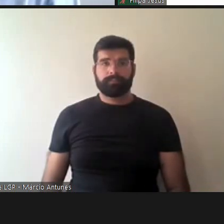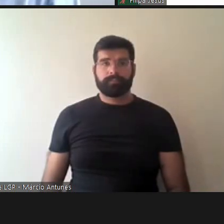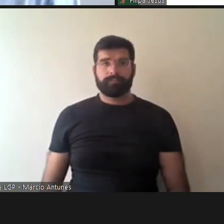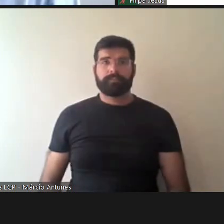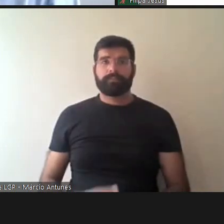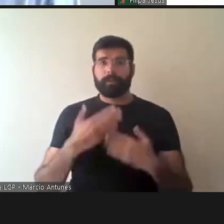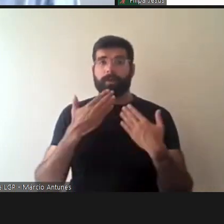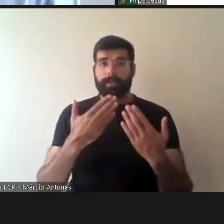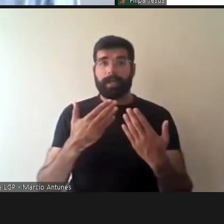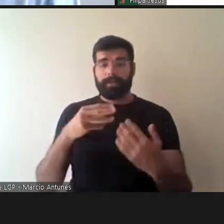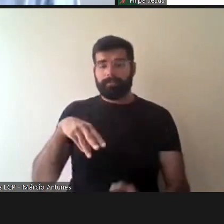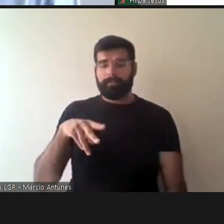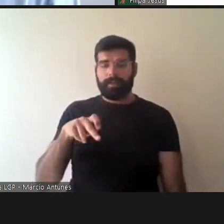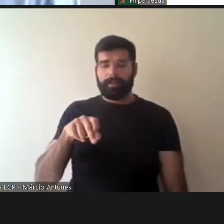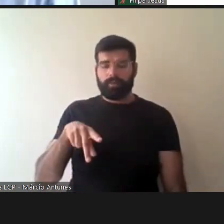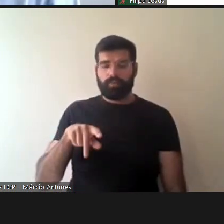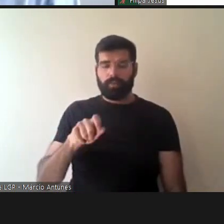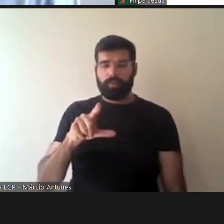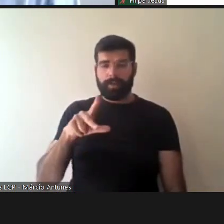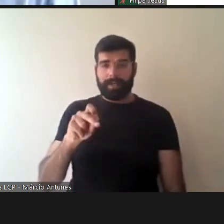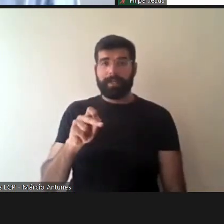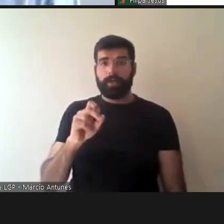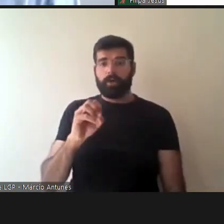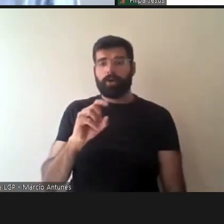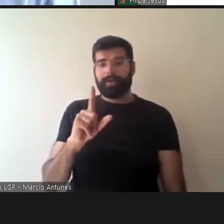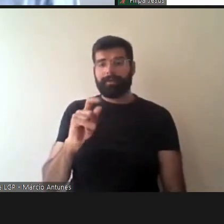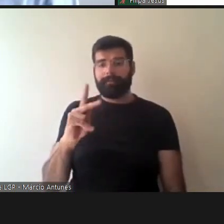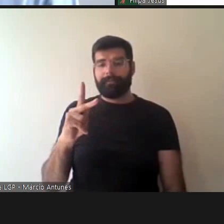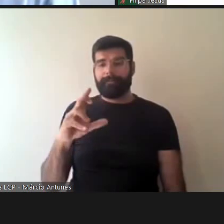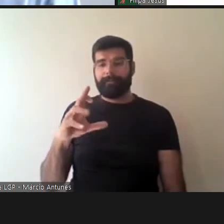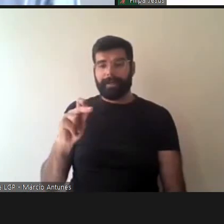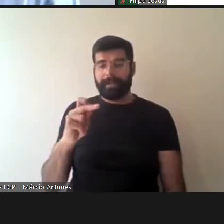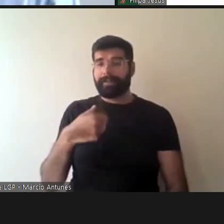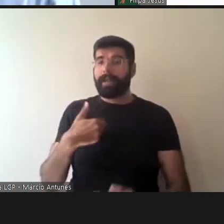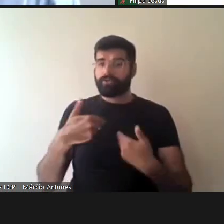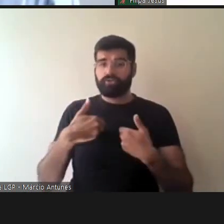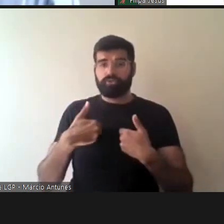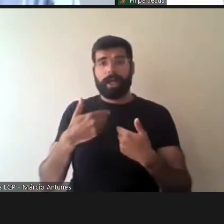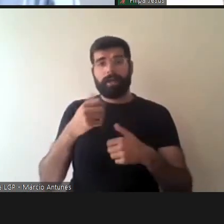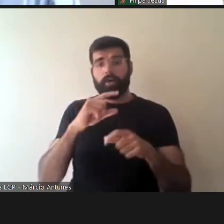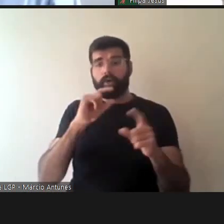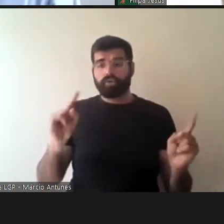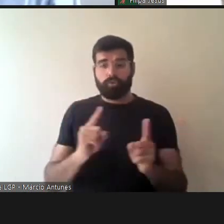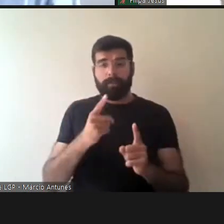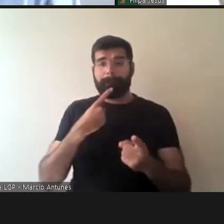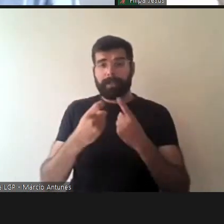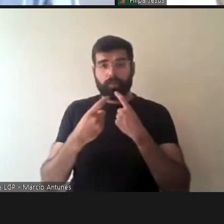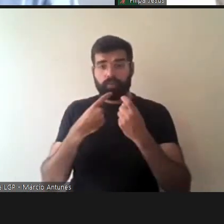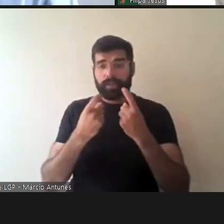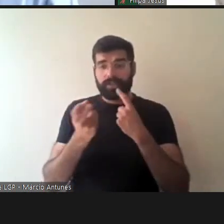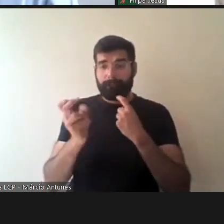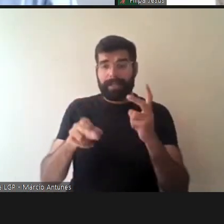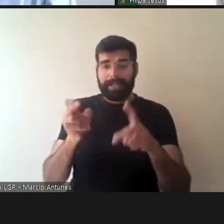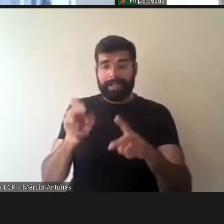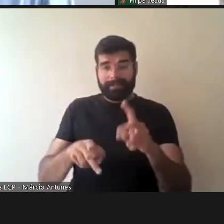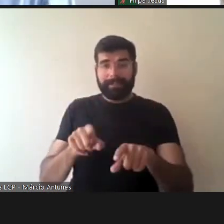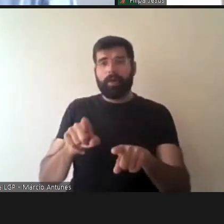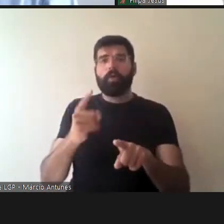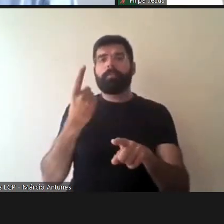Obrigada a Manuela Oliveira, que nos está a ajudar também a fazer os resumos das questões que estão a ser colocadas. Uma delas